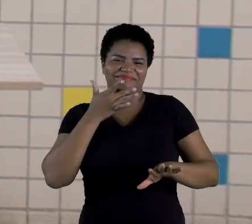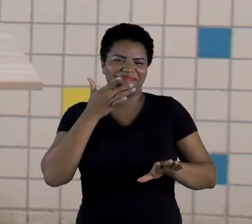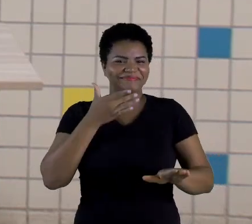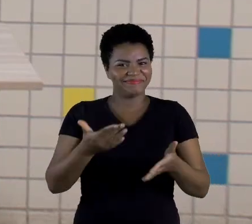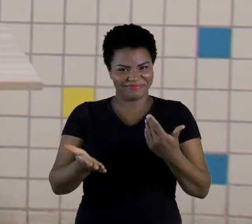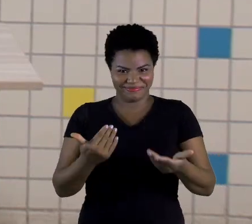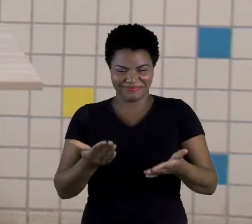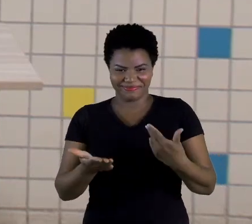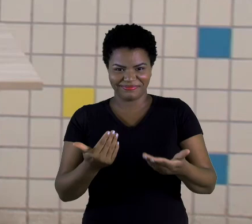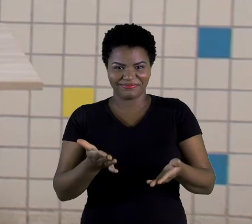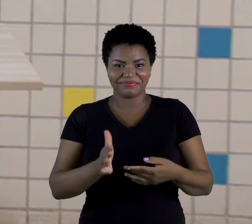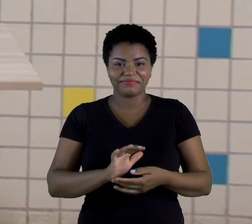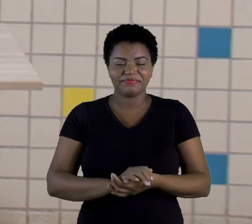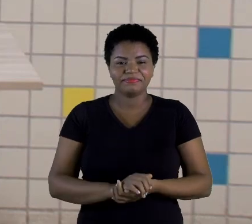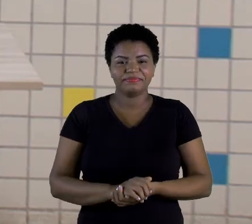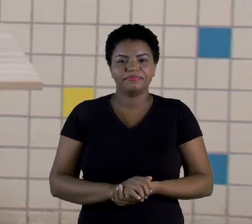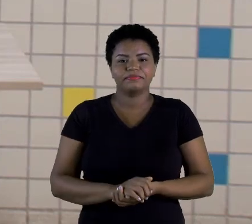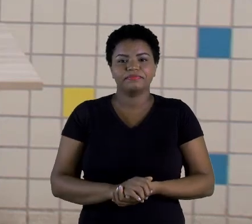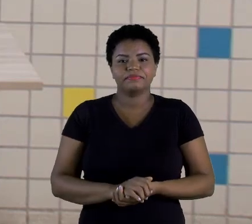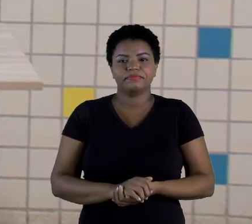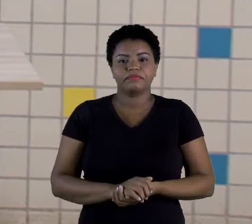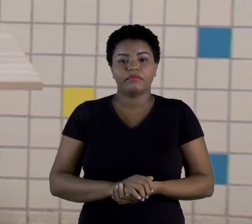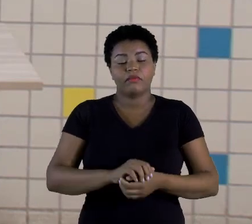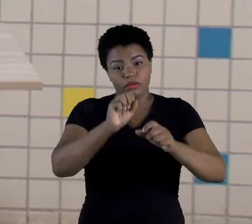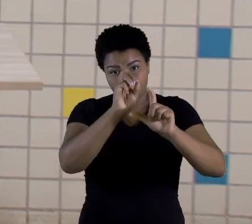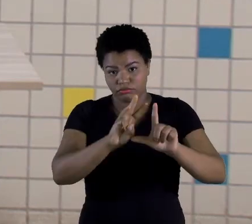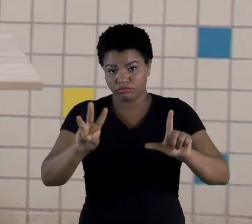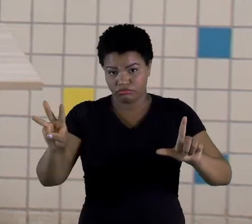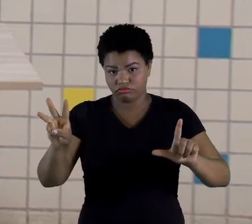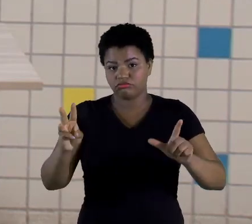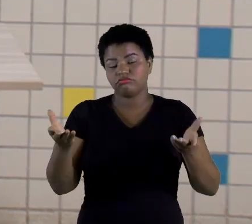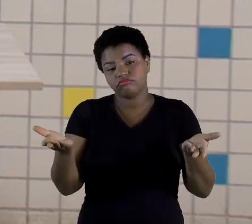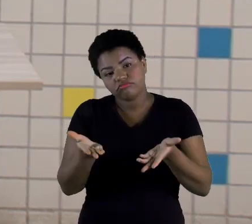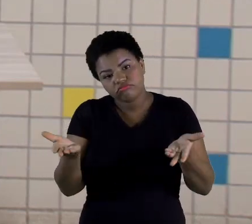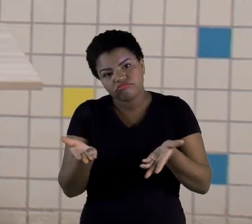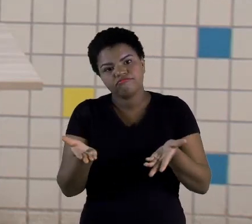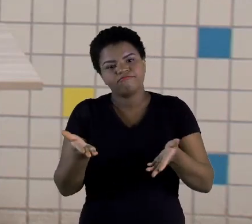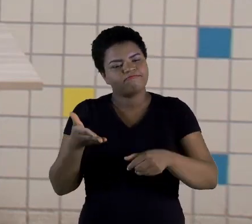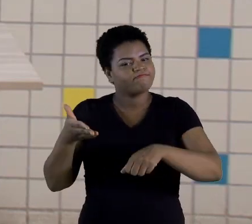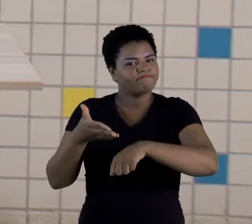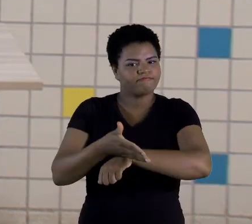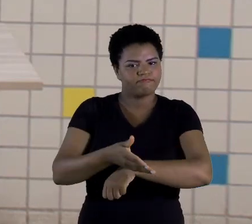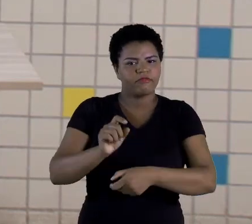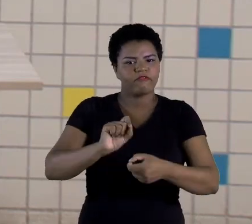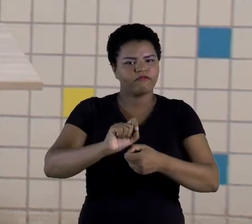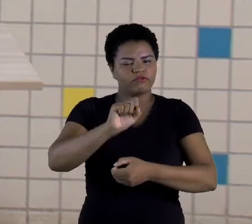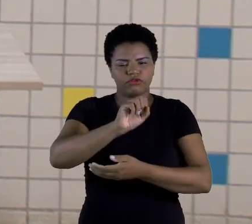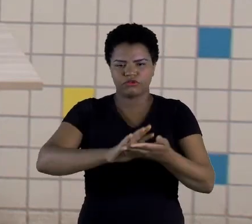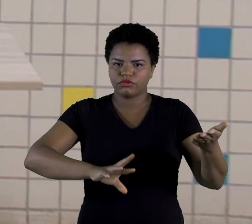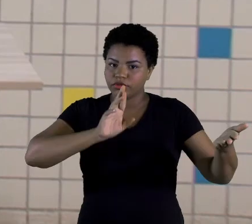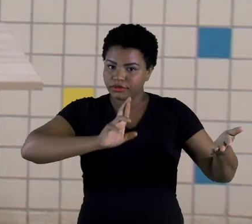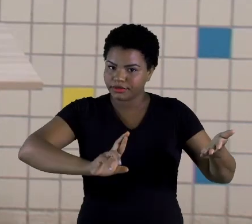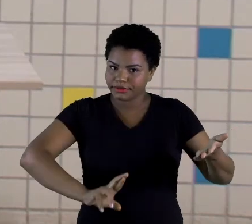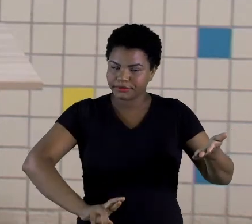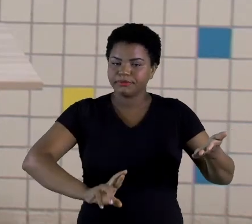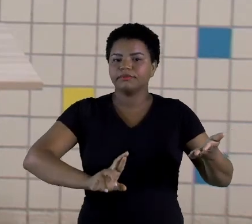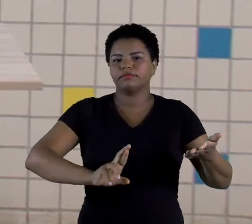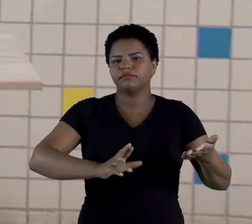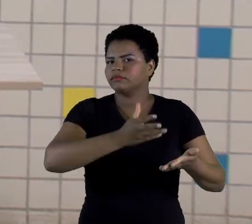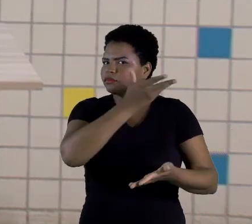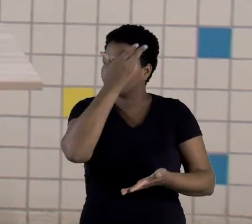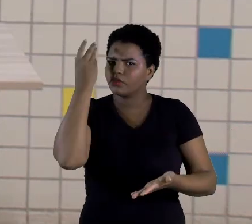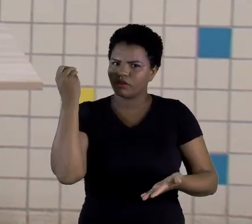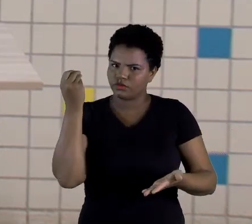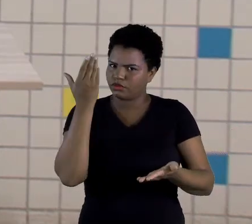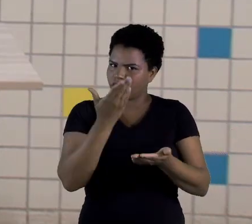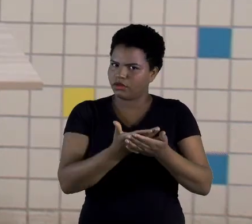conversar, e que vocês vão lá na plataforma agora, façam a atividade de vocês. Não esqueçam das